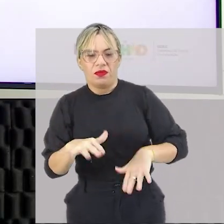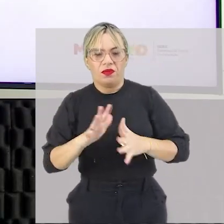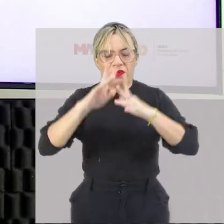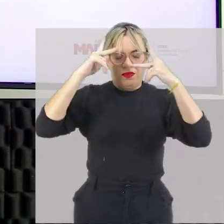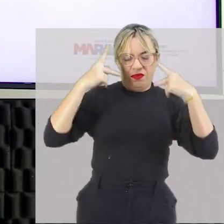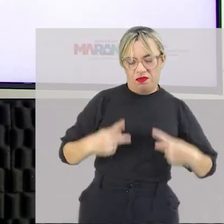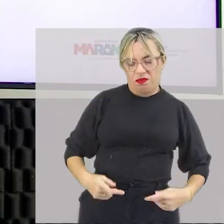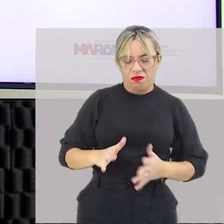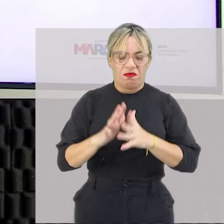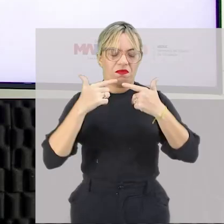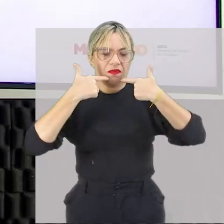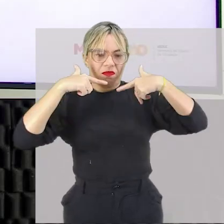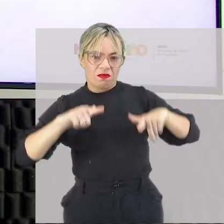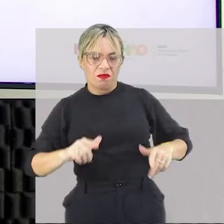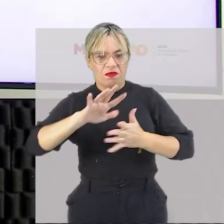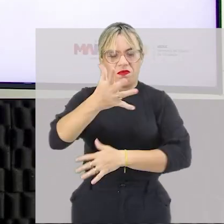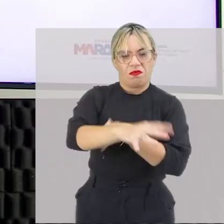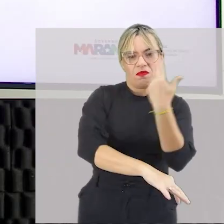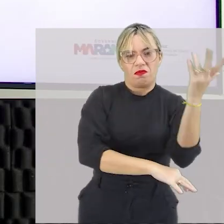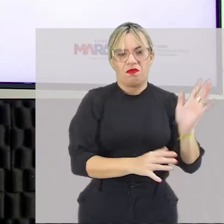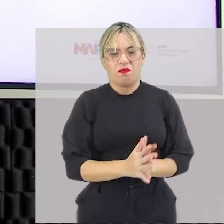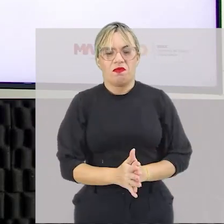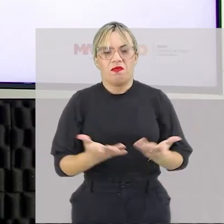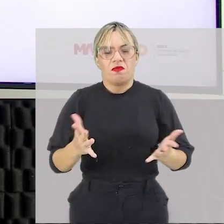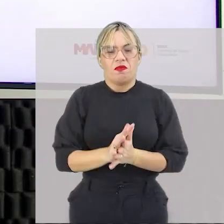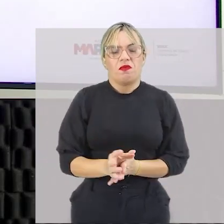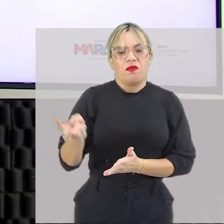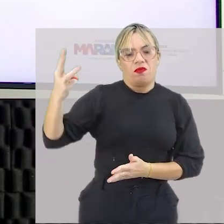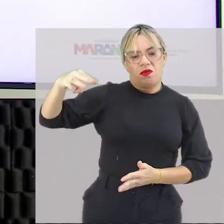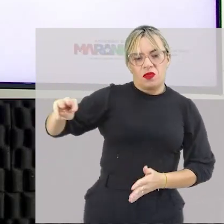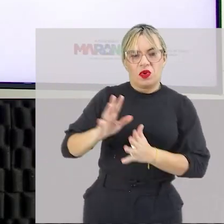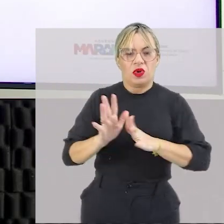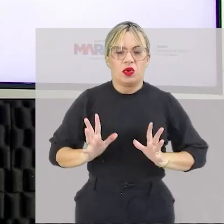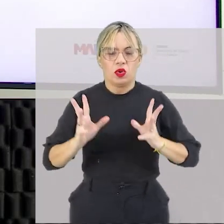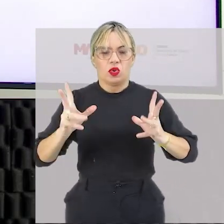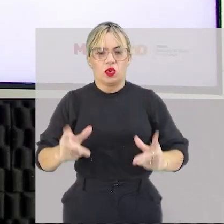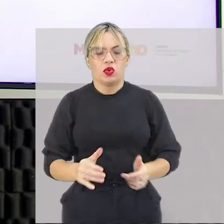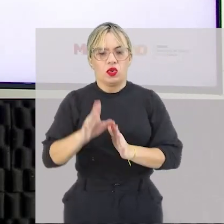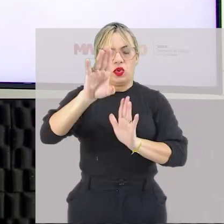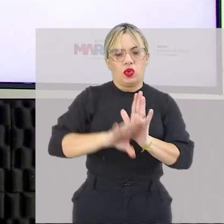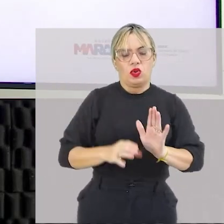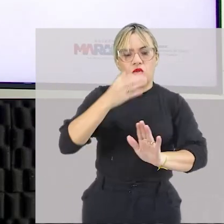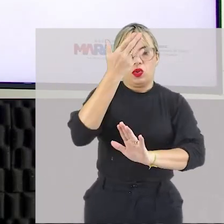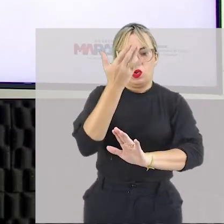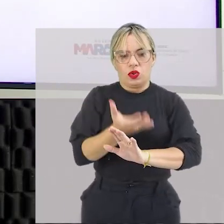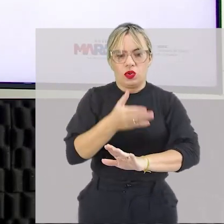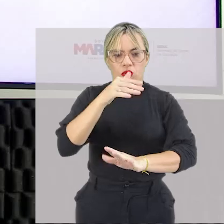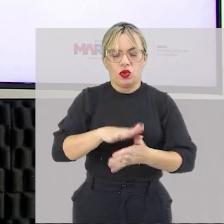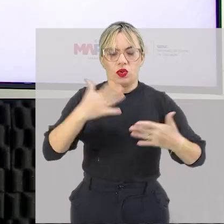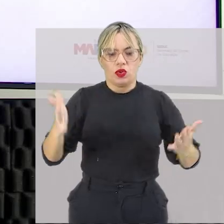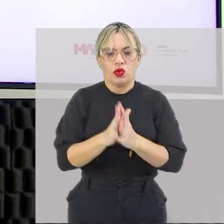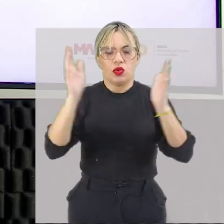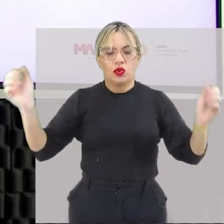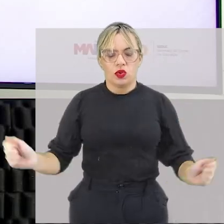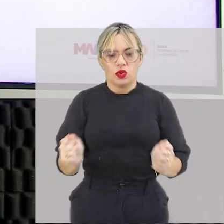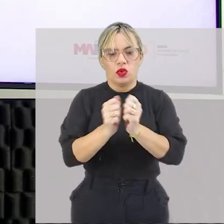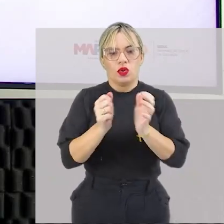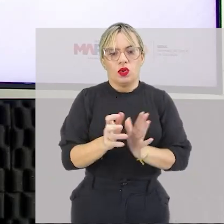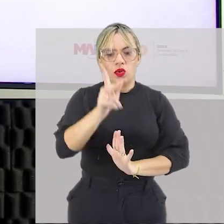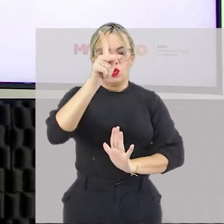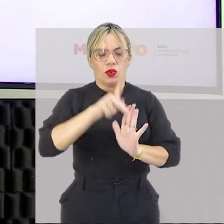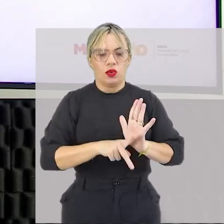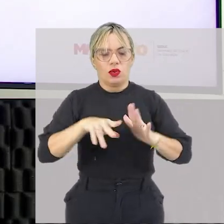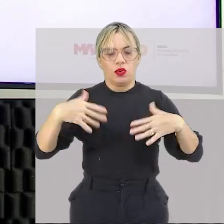humanas quanto de linguagem, de natureza, de matemática, de redação. Todos os componentes curriculares estarão contemplados nesse